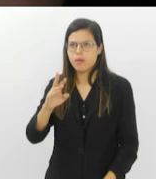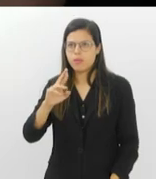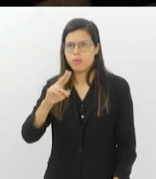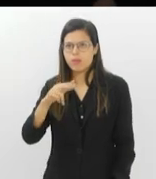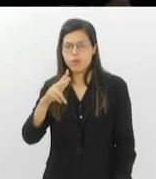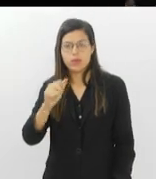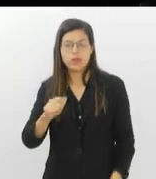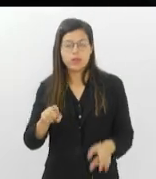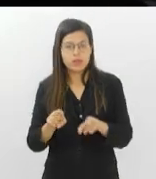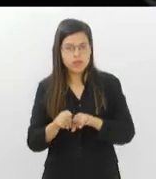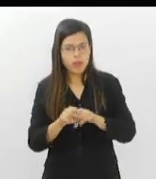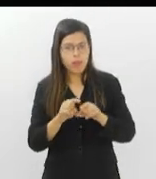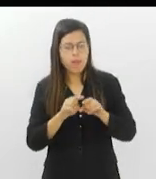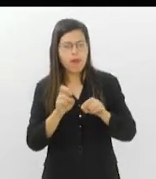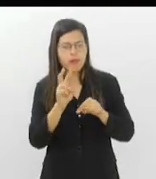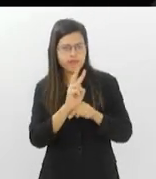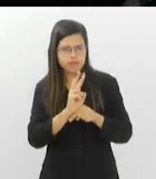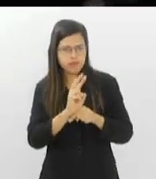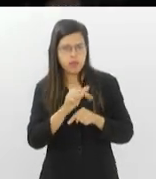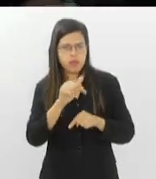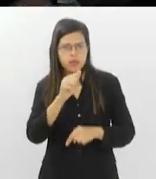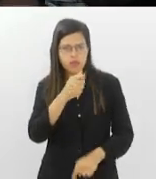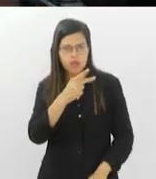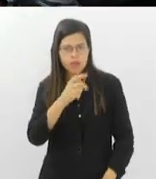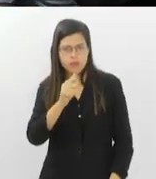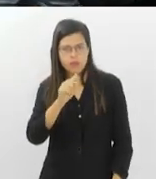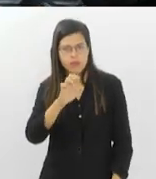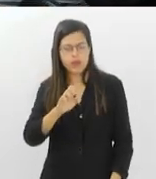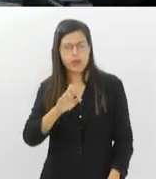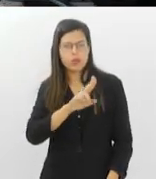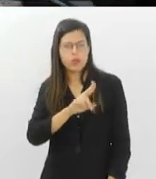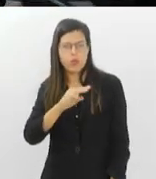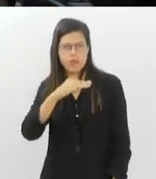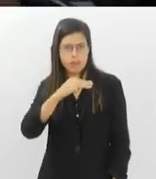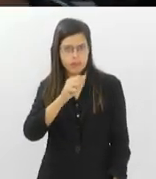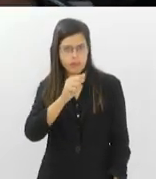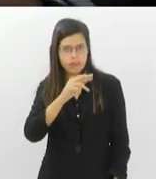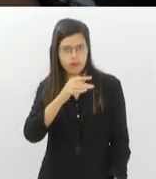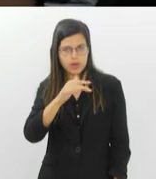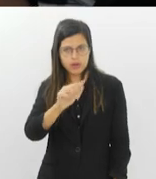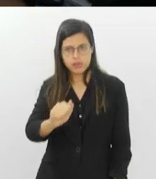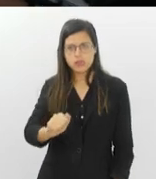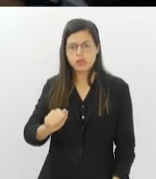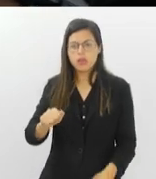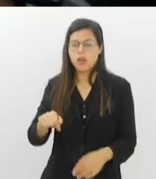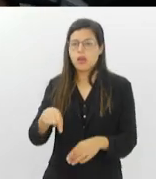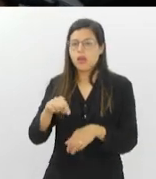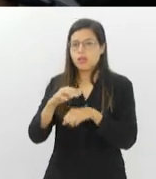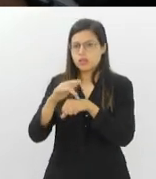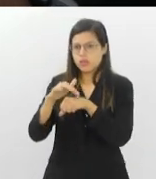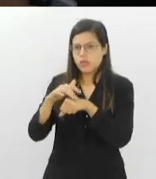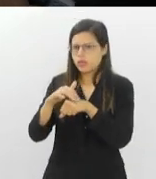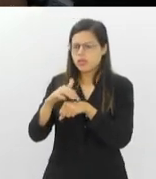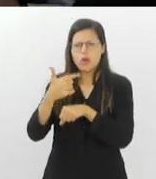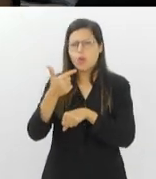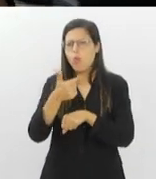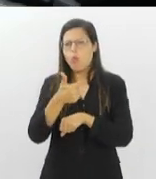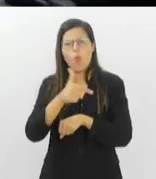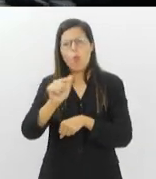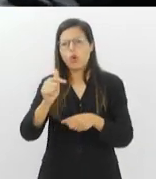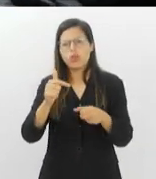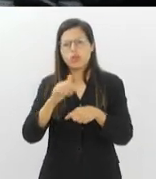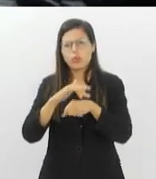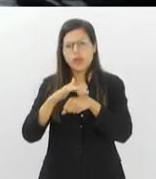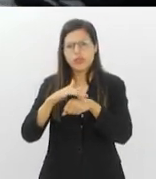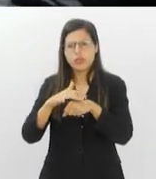com a superintendente da APAE Rio, a Márcia de Carvalho. Márcia, além das crianças com fenil, quais outras doenças vocês também atendem